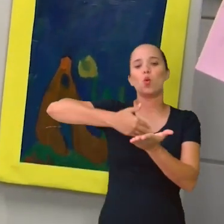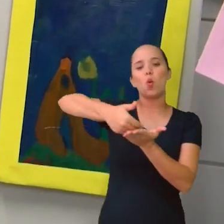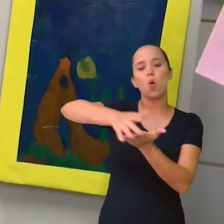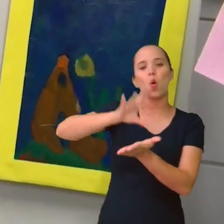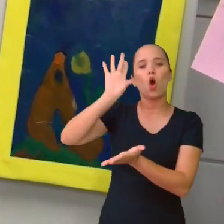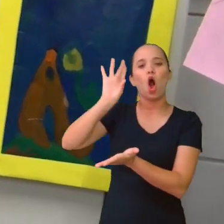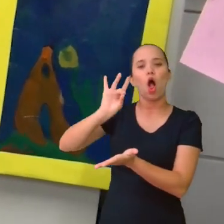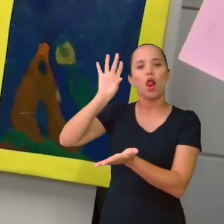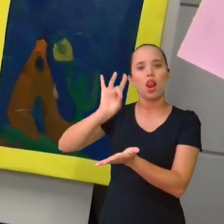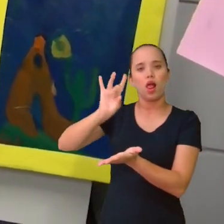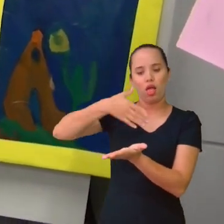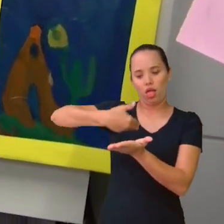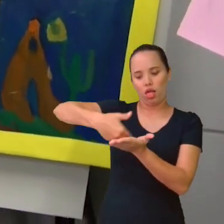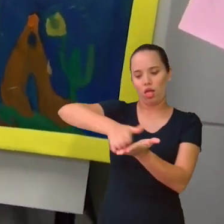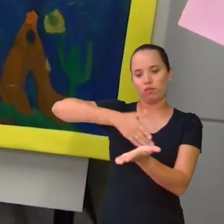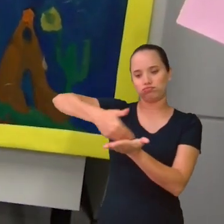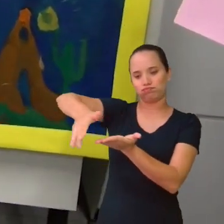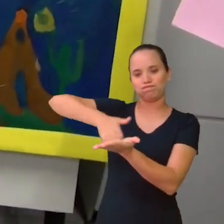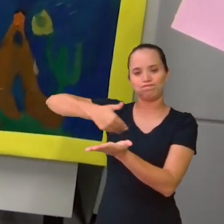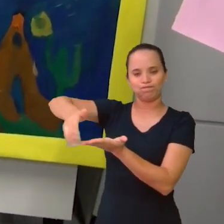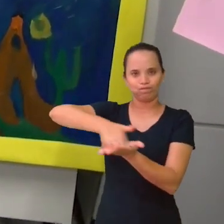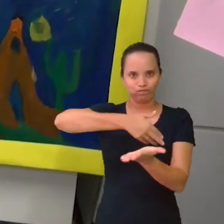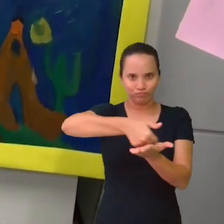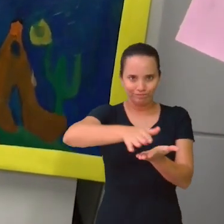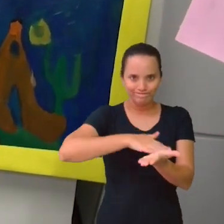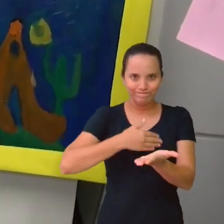certo? A cola é passada por cima. E